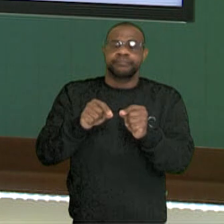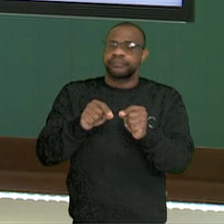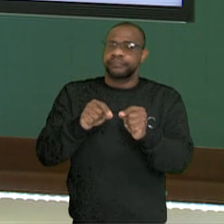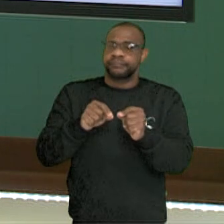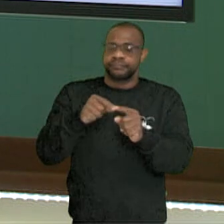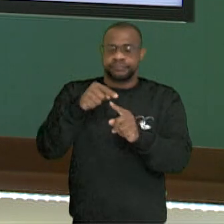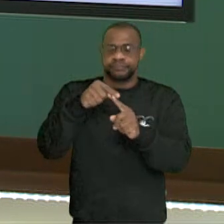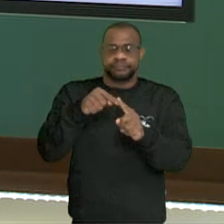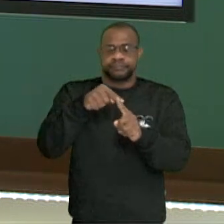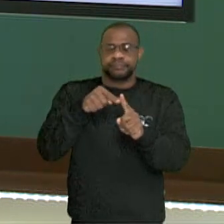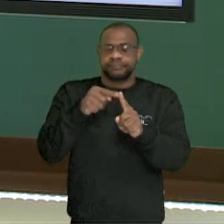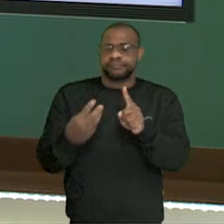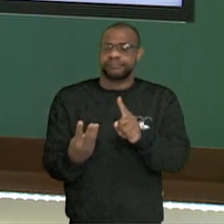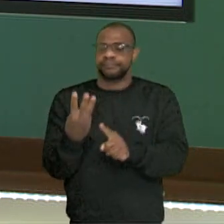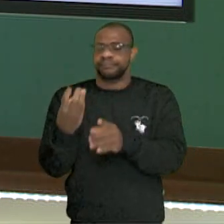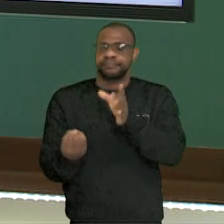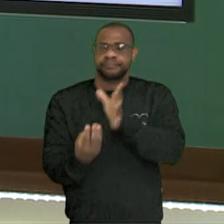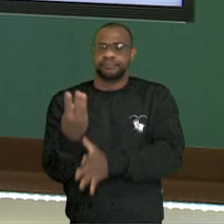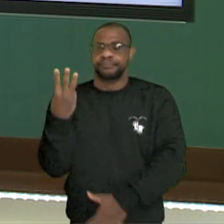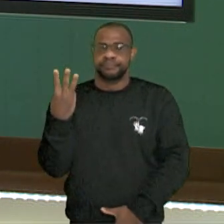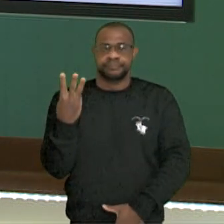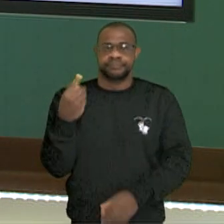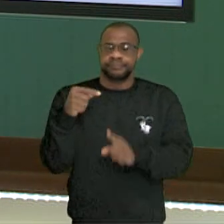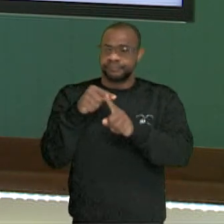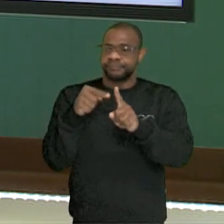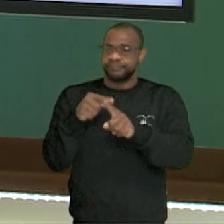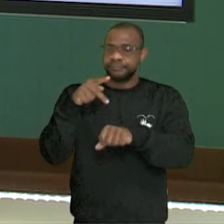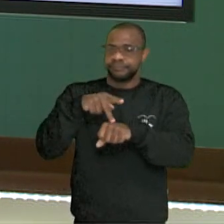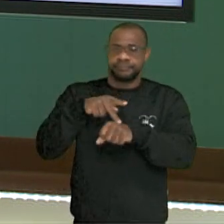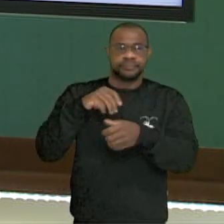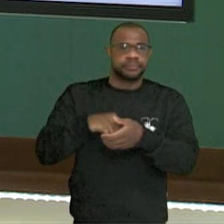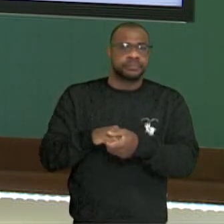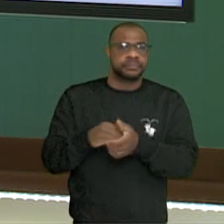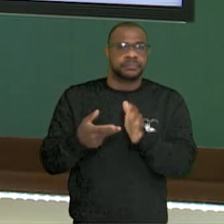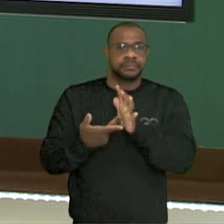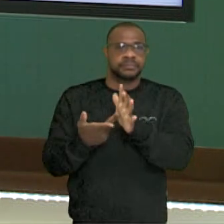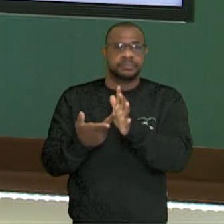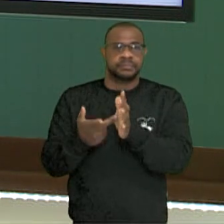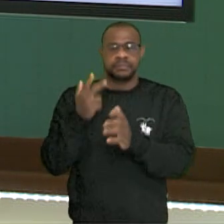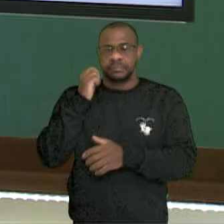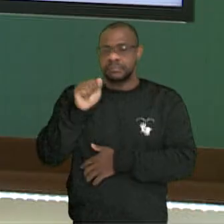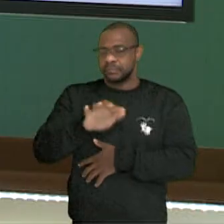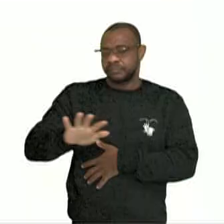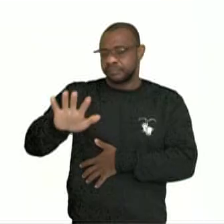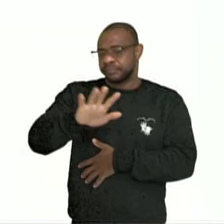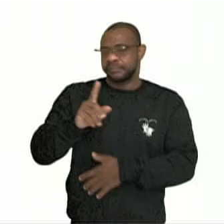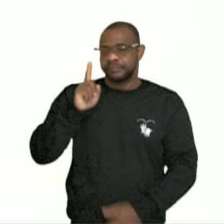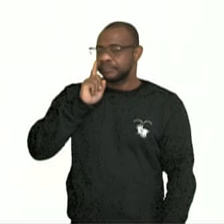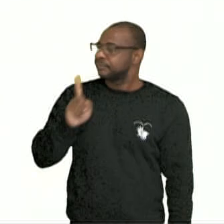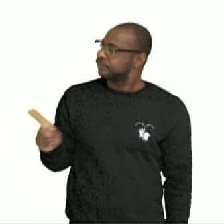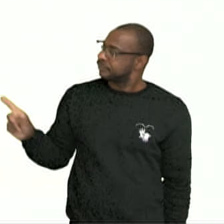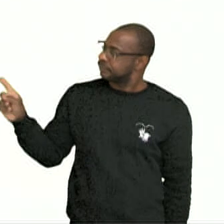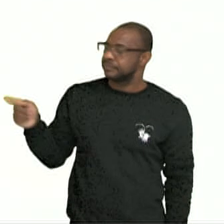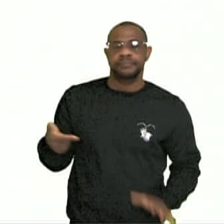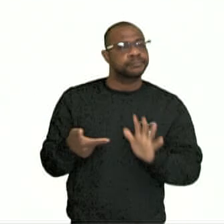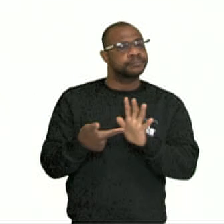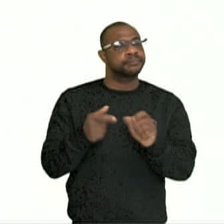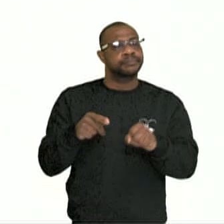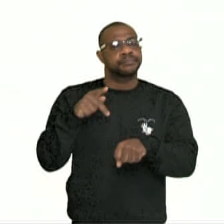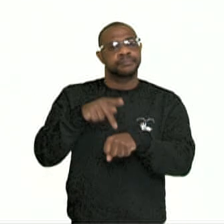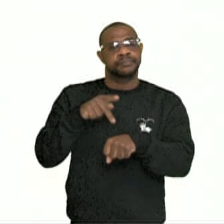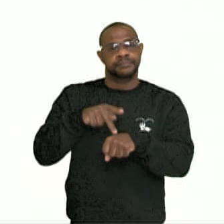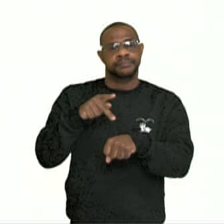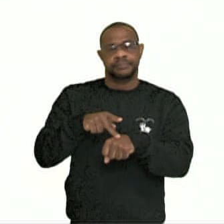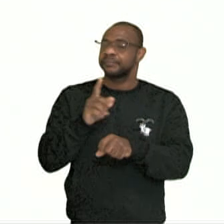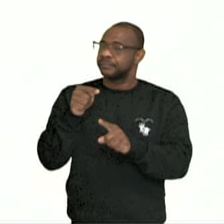tipo? Olha que interessante. Então eu trago aqui para vocês um recorte, uma imagem, mostrando rochas